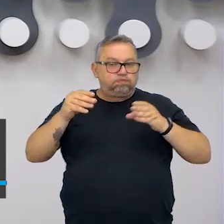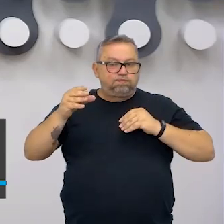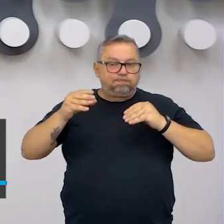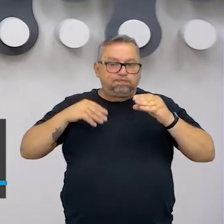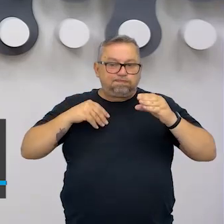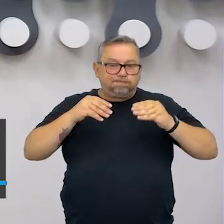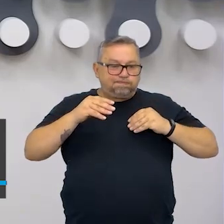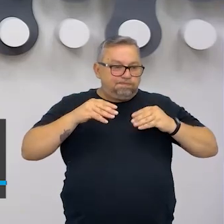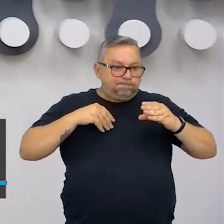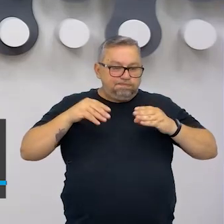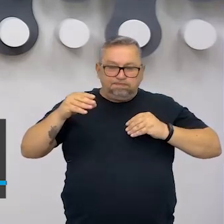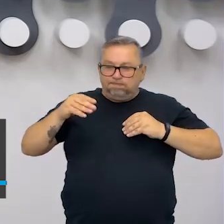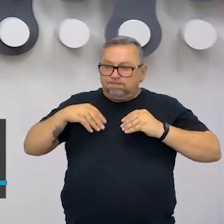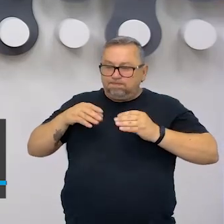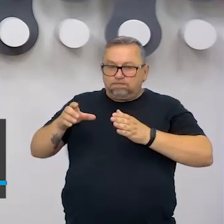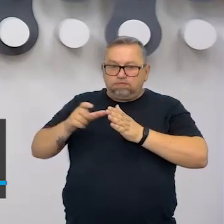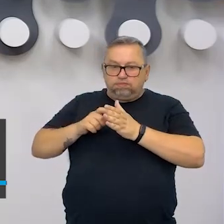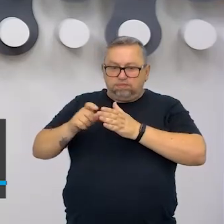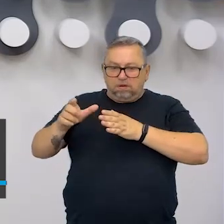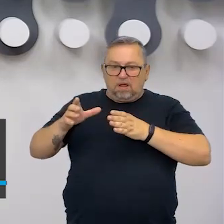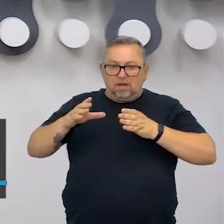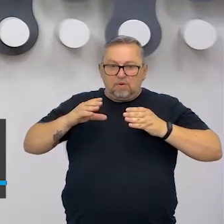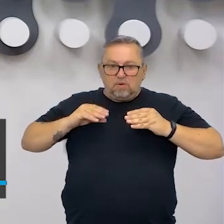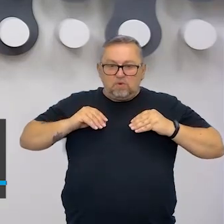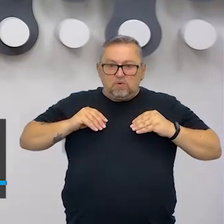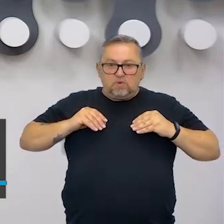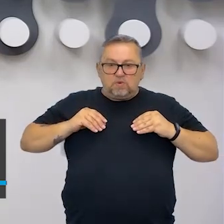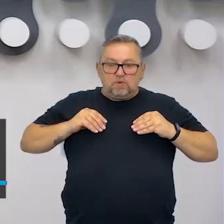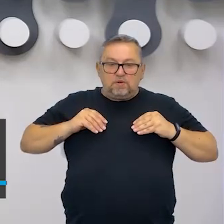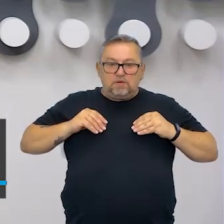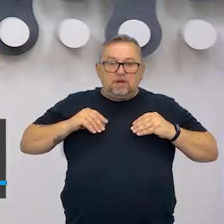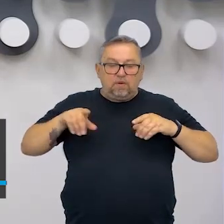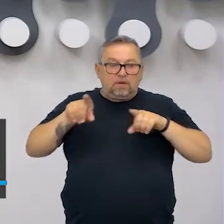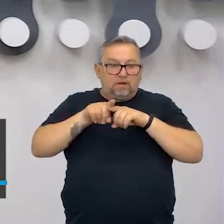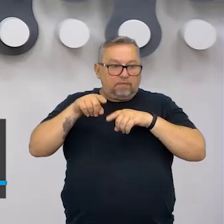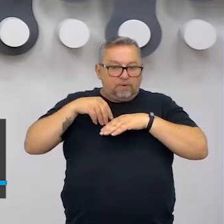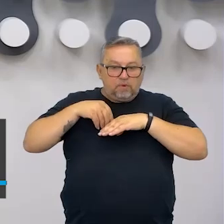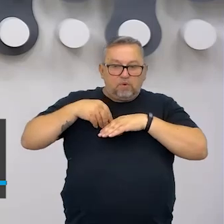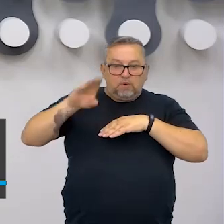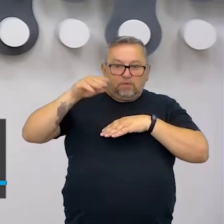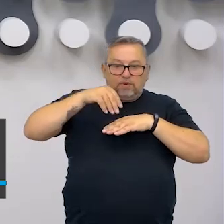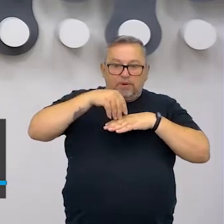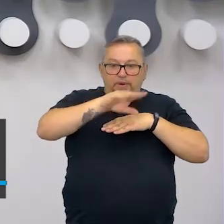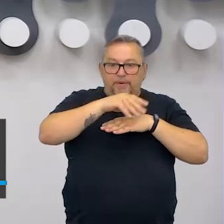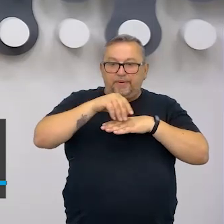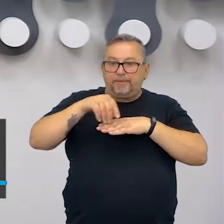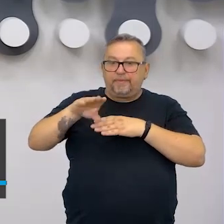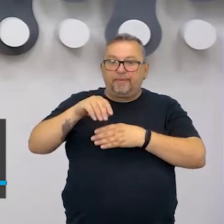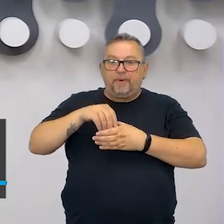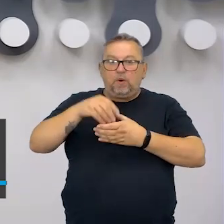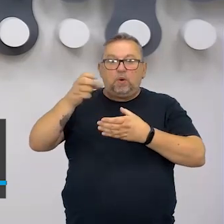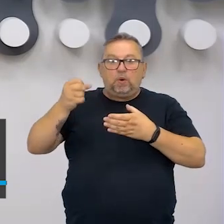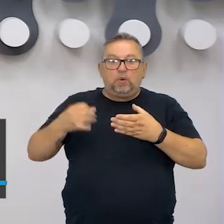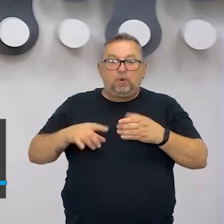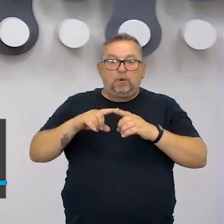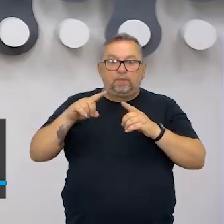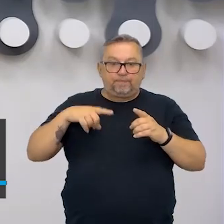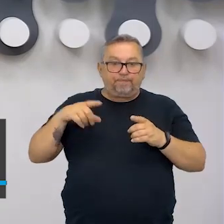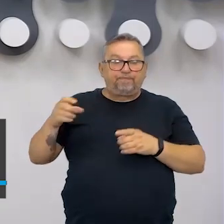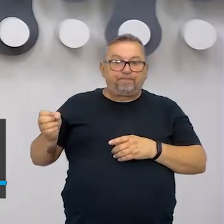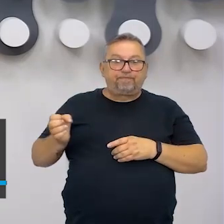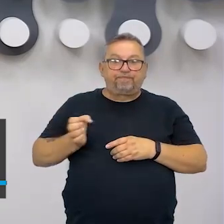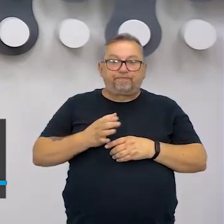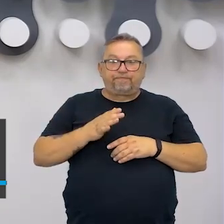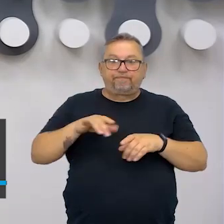palavras, esses conceitos, eu também vou retransmitindo esses mesmos conteúdos, ou seja, eu vou